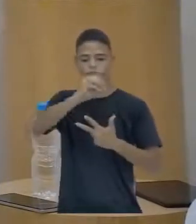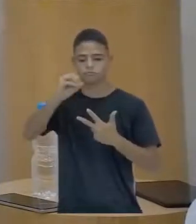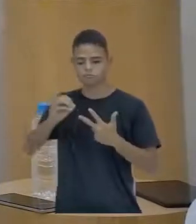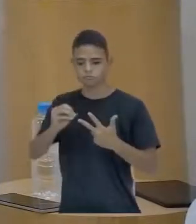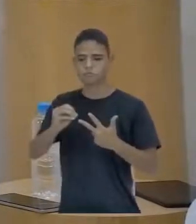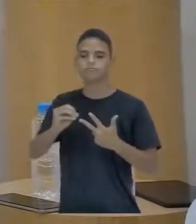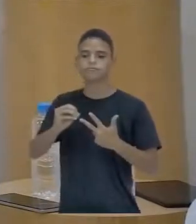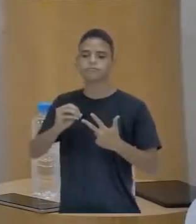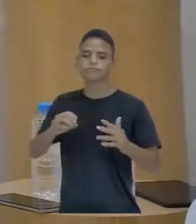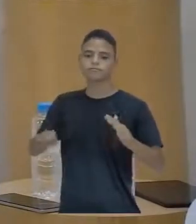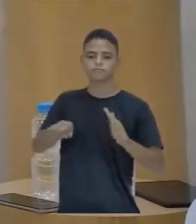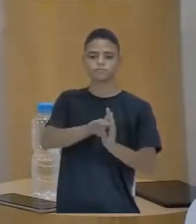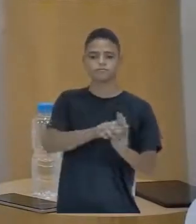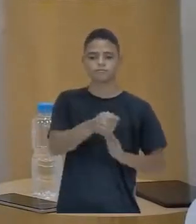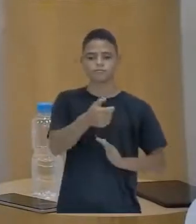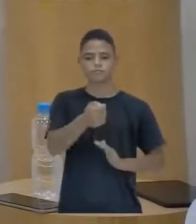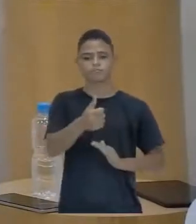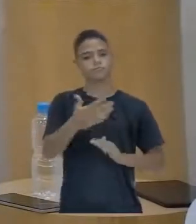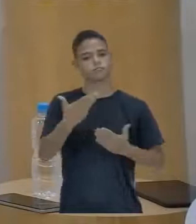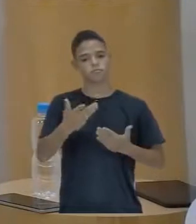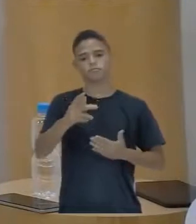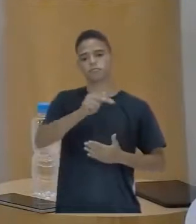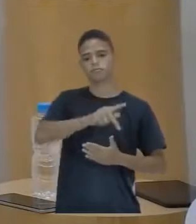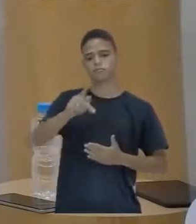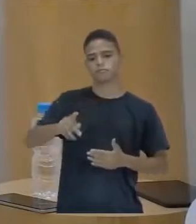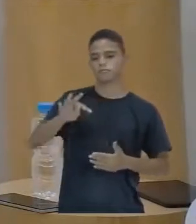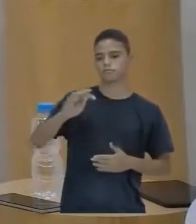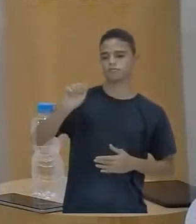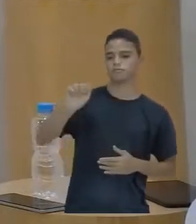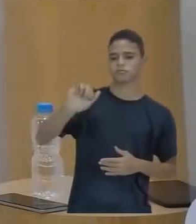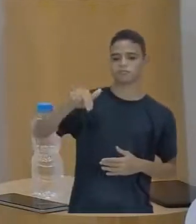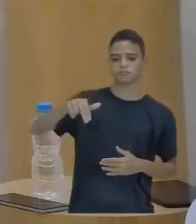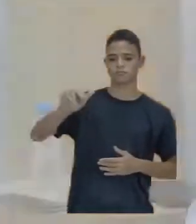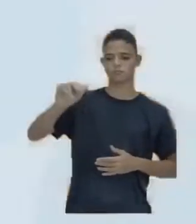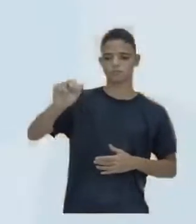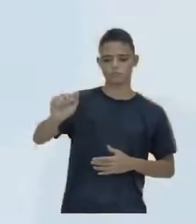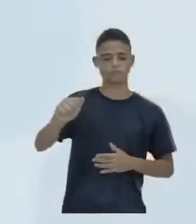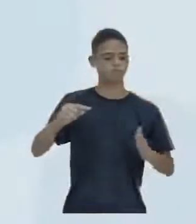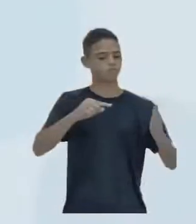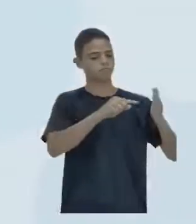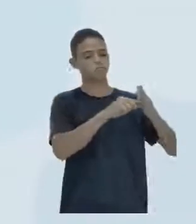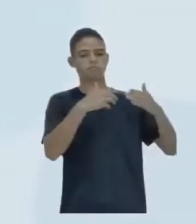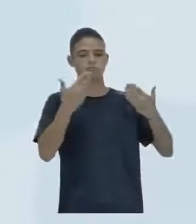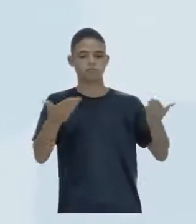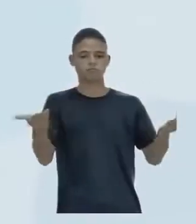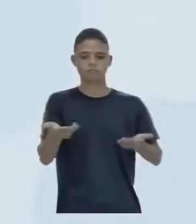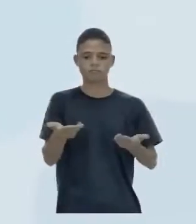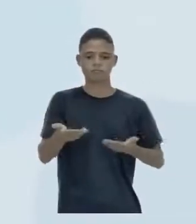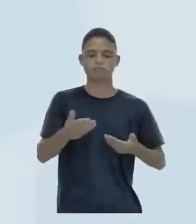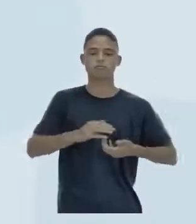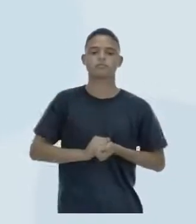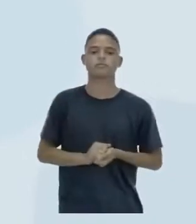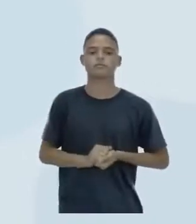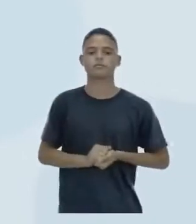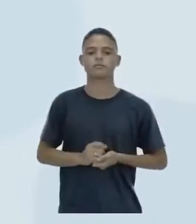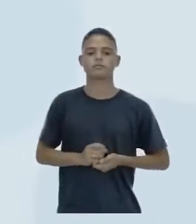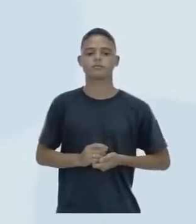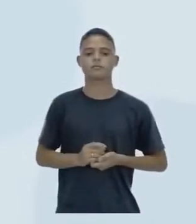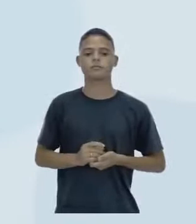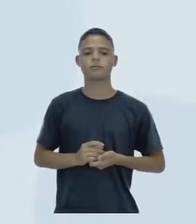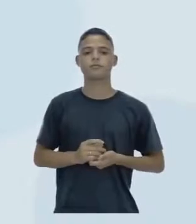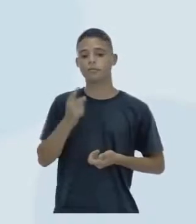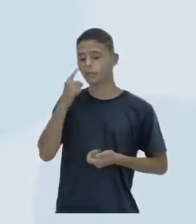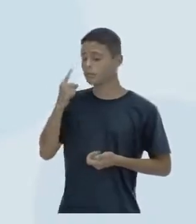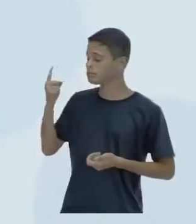específica para isso. Professora Tayana, quais são os objetivos da aula de hoje? Então vamos lá, né, os objetivos da aula de hoje. É o artigo